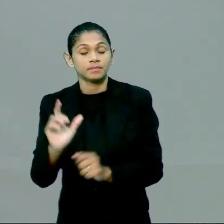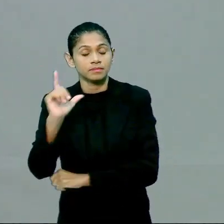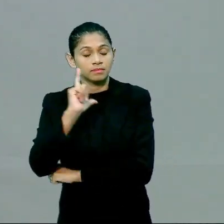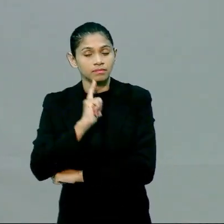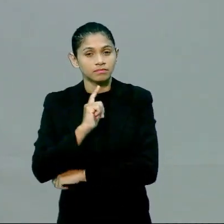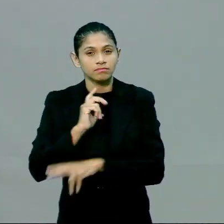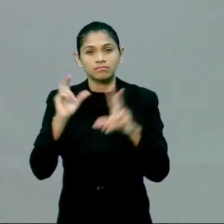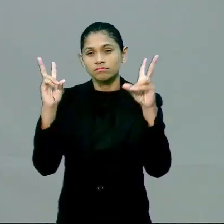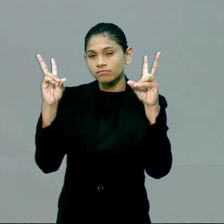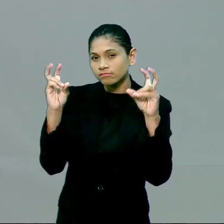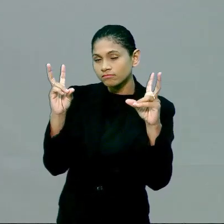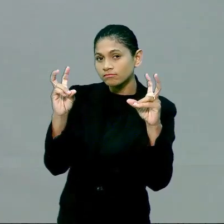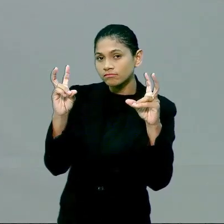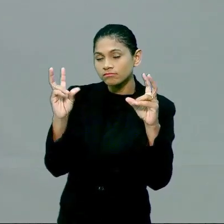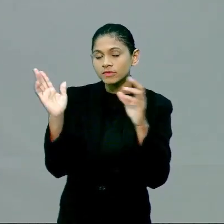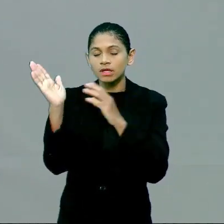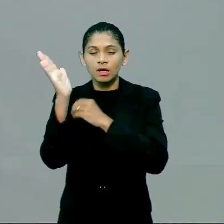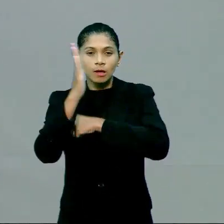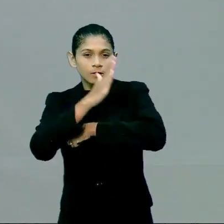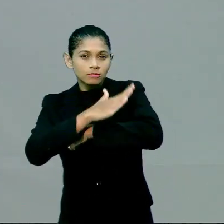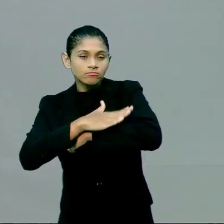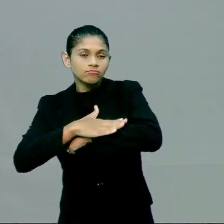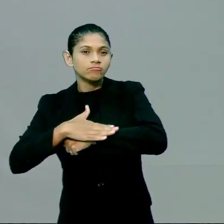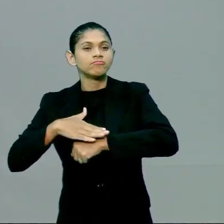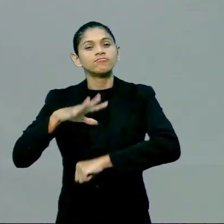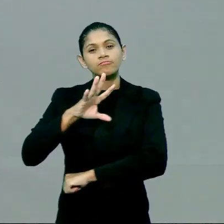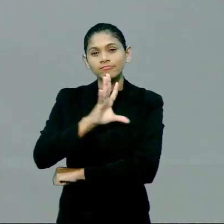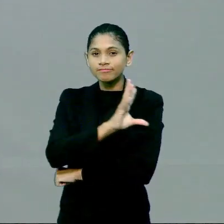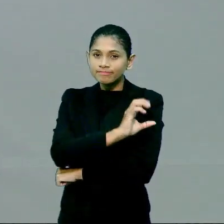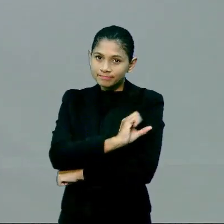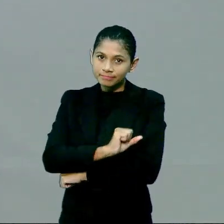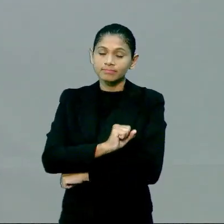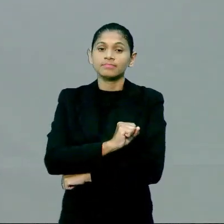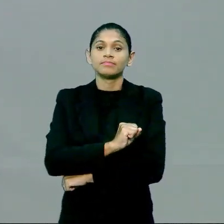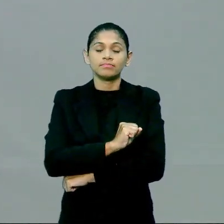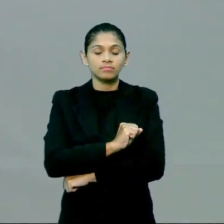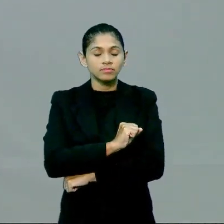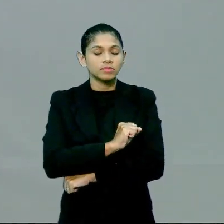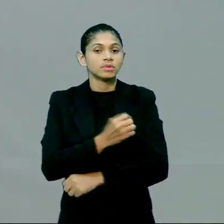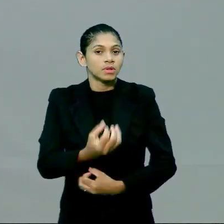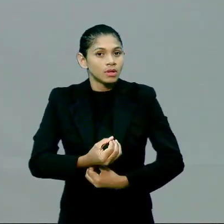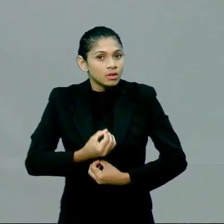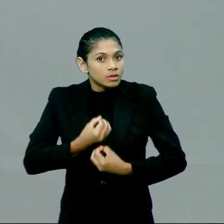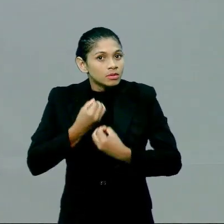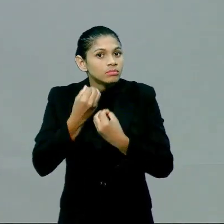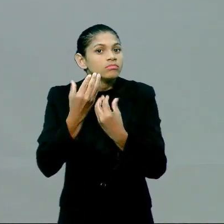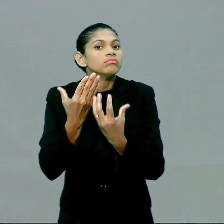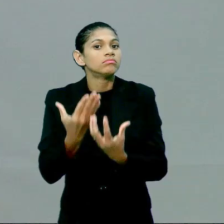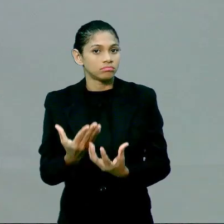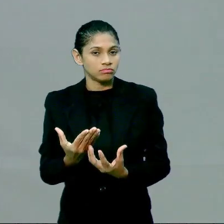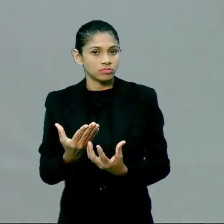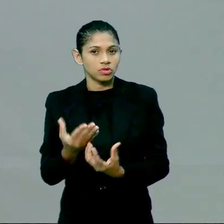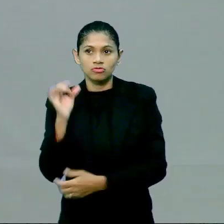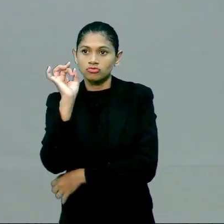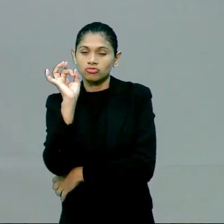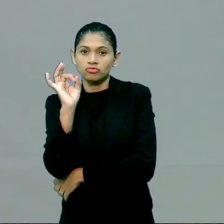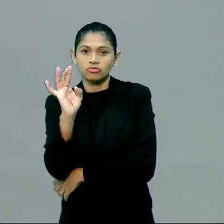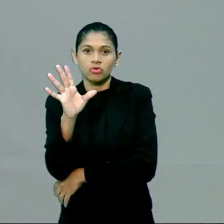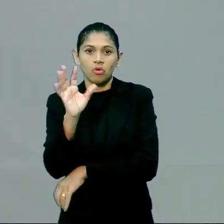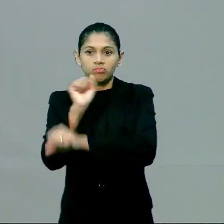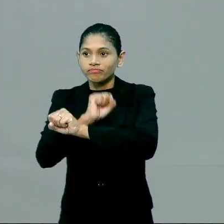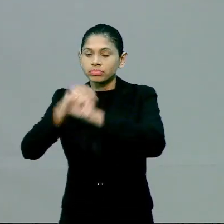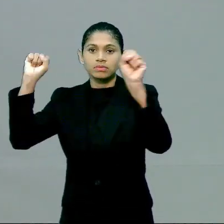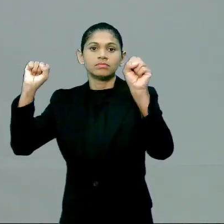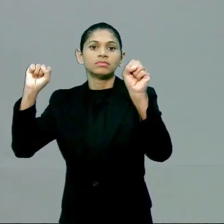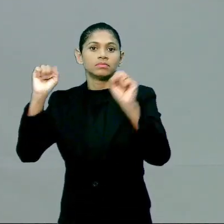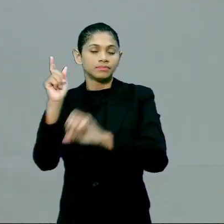que essa temática ela é um pouquinho mais amorosa. Então, a produção literária do Castro Alves ela não vai ser somente